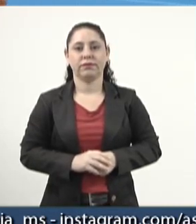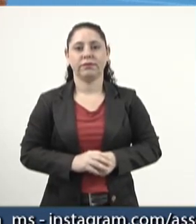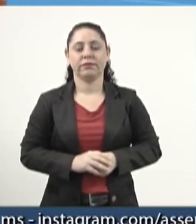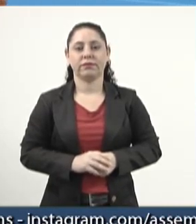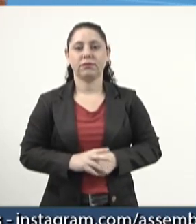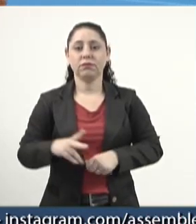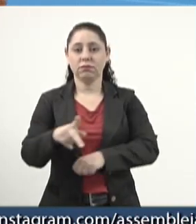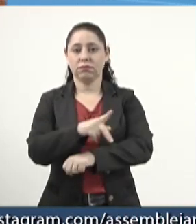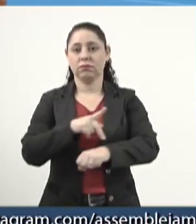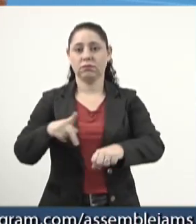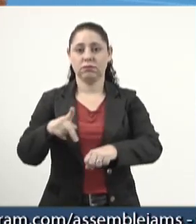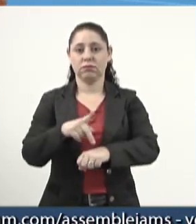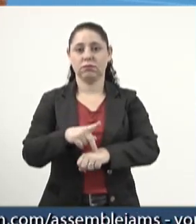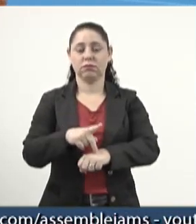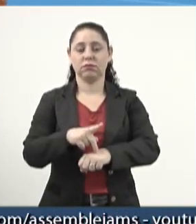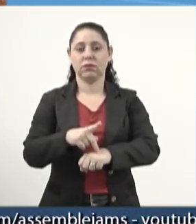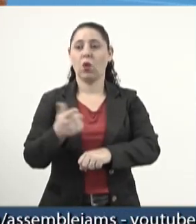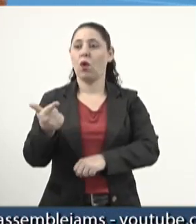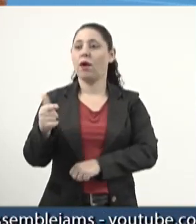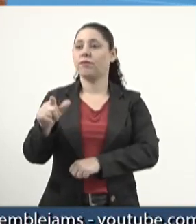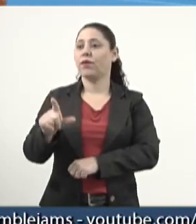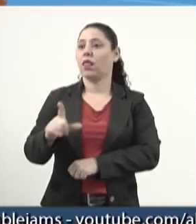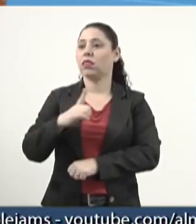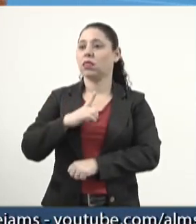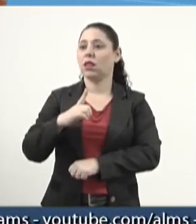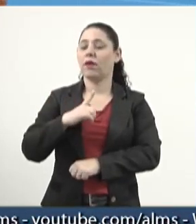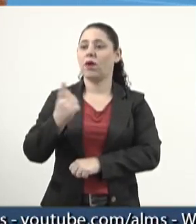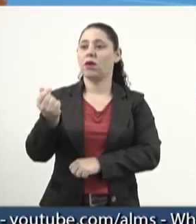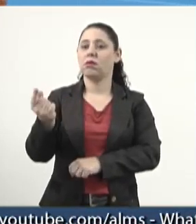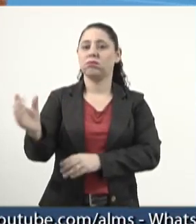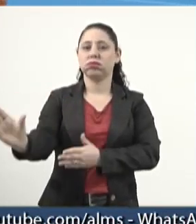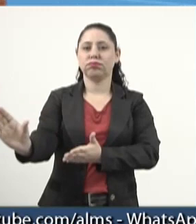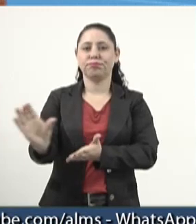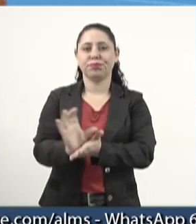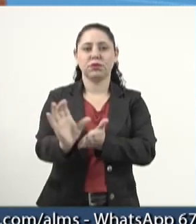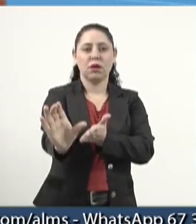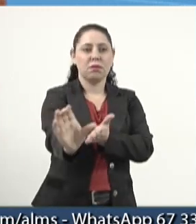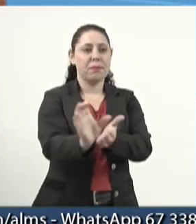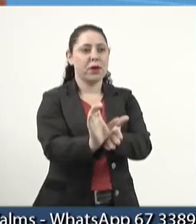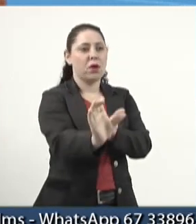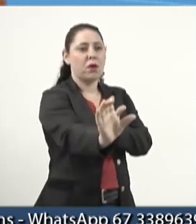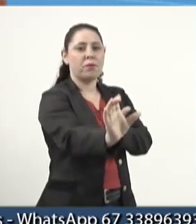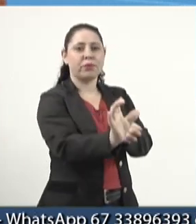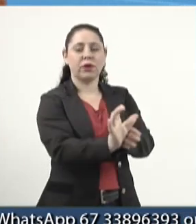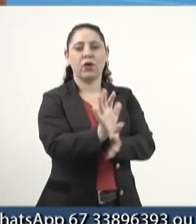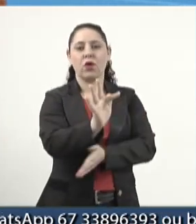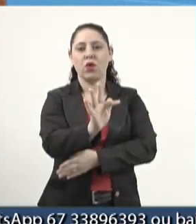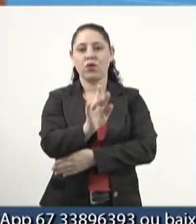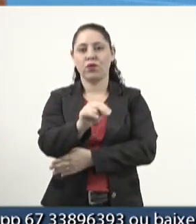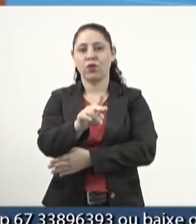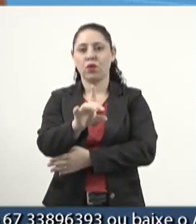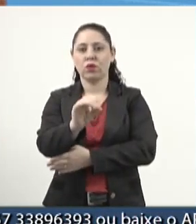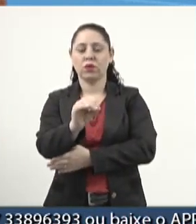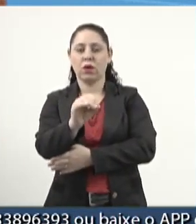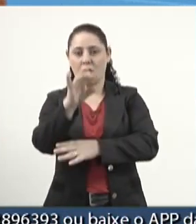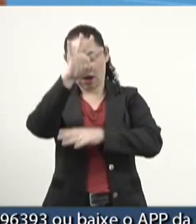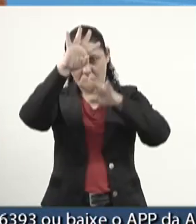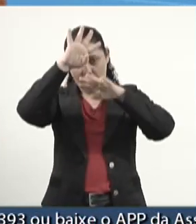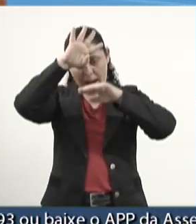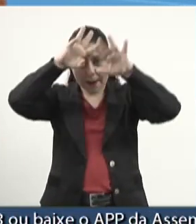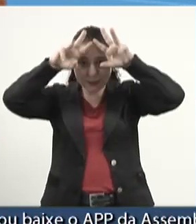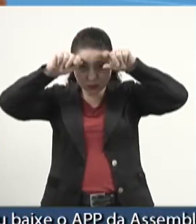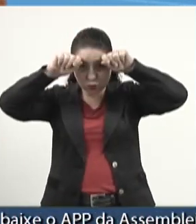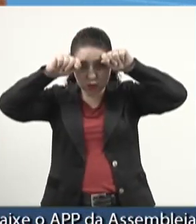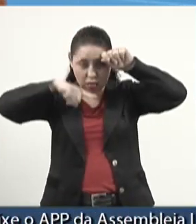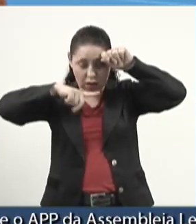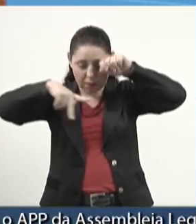Nosso país está novamente recebendo recursos do Fundo Amazônia.